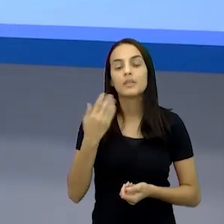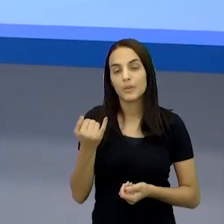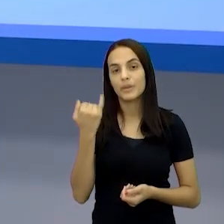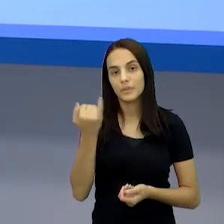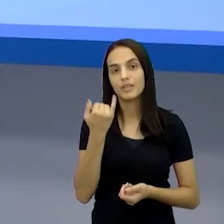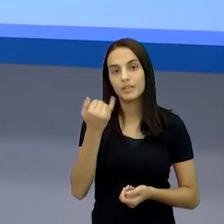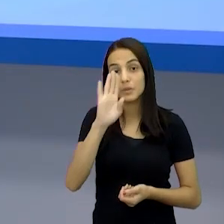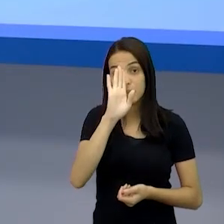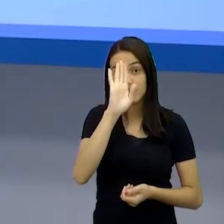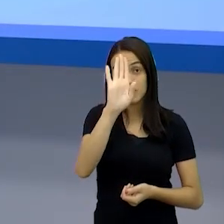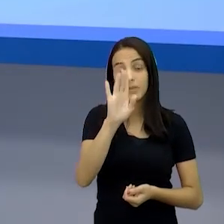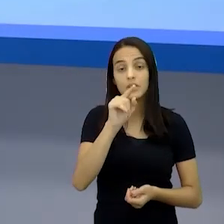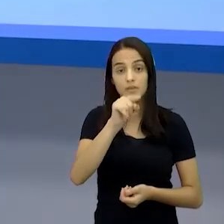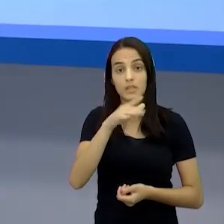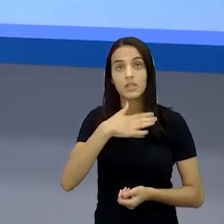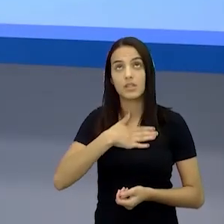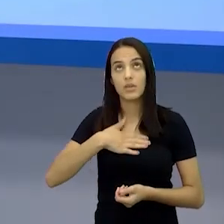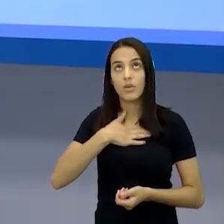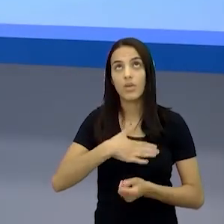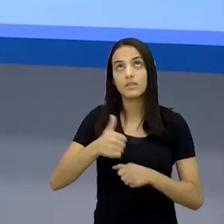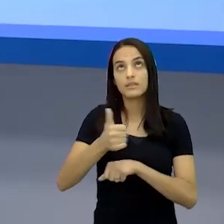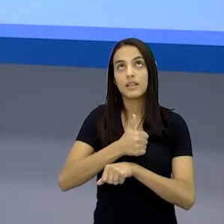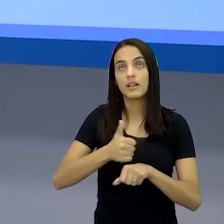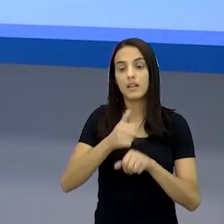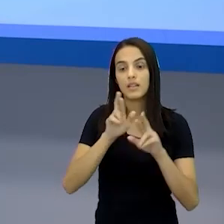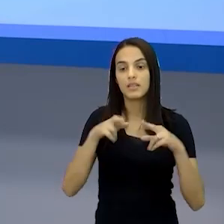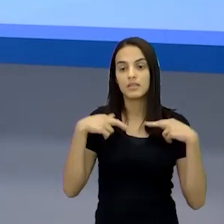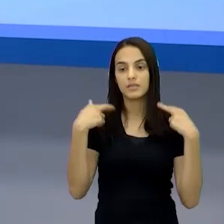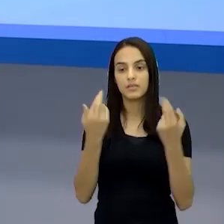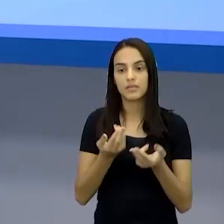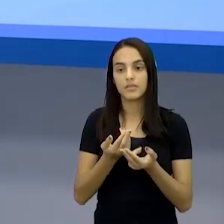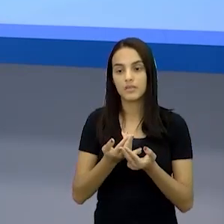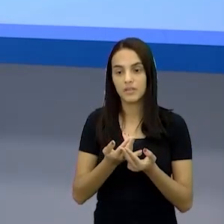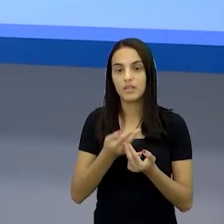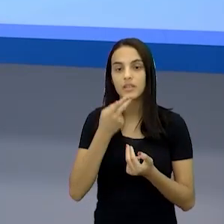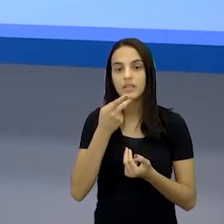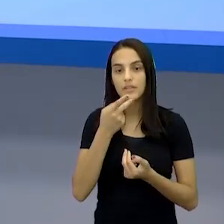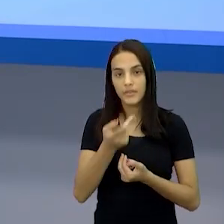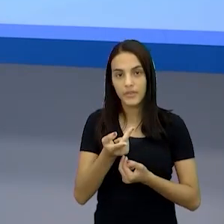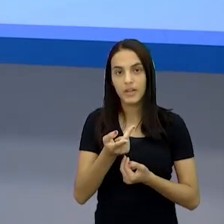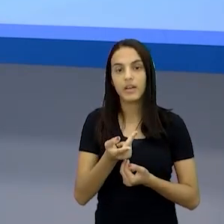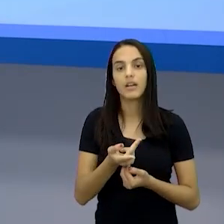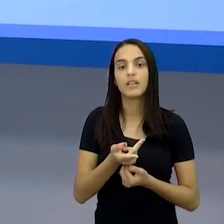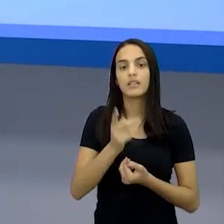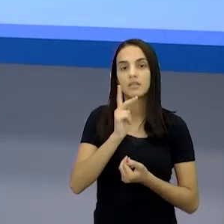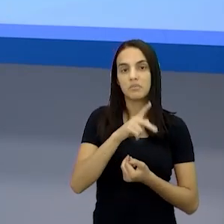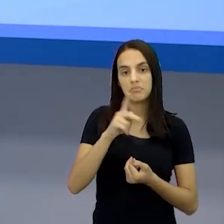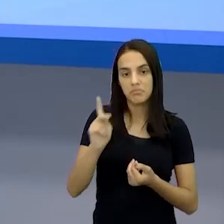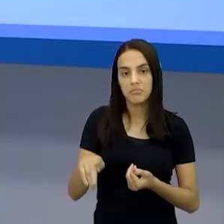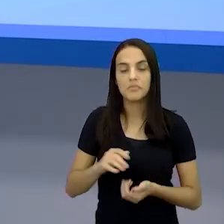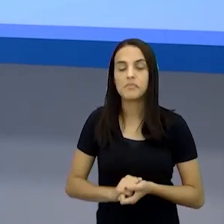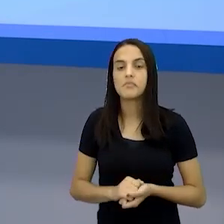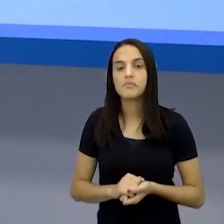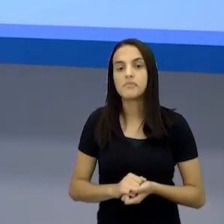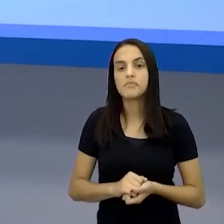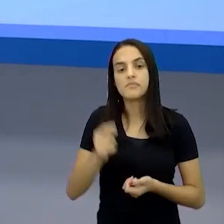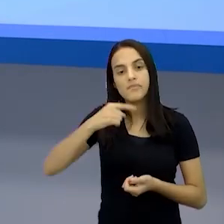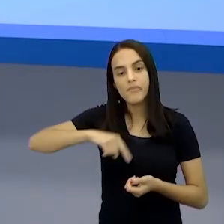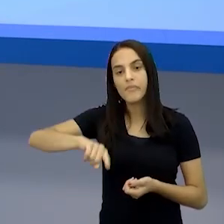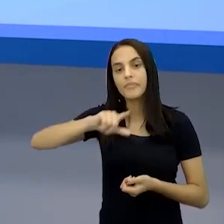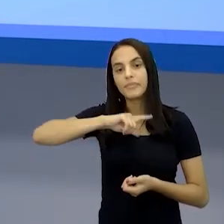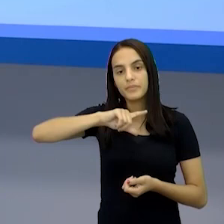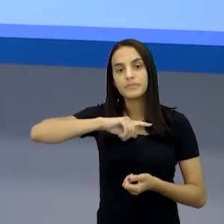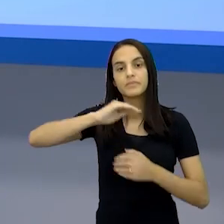para quem gosta dessa área de geografia, né, que se fala muito aí na questão da pedologia, né? E aí nós temos, né,